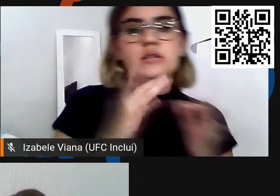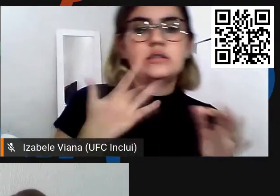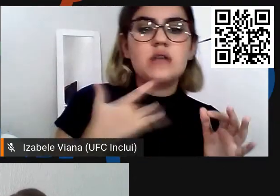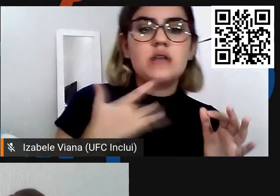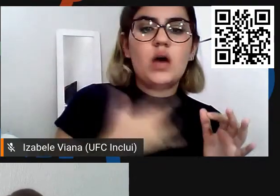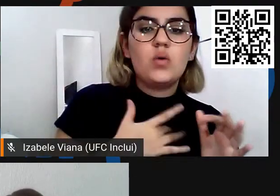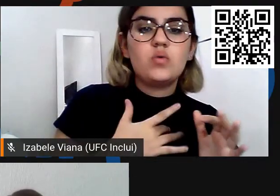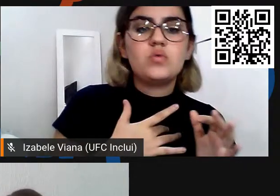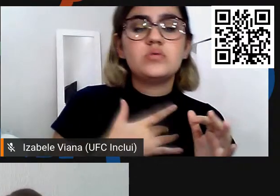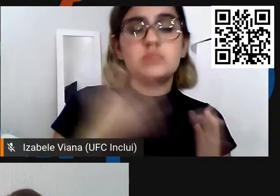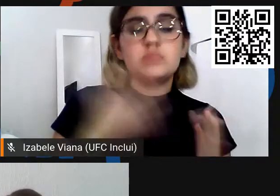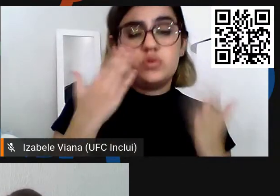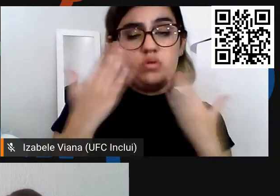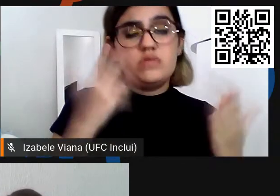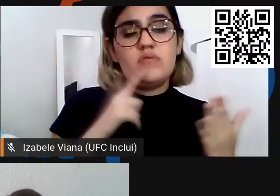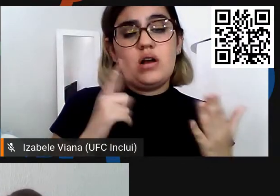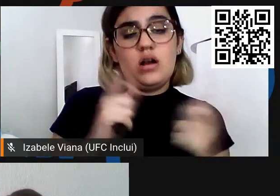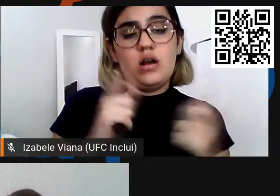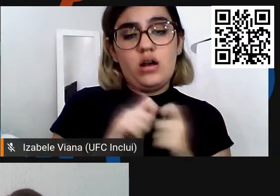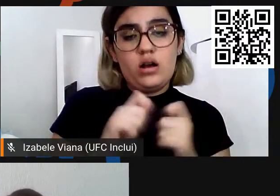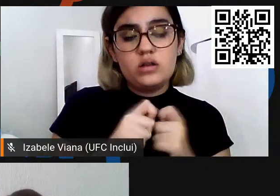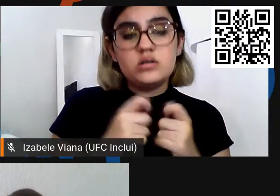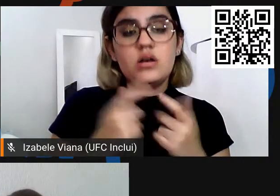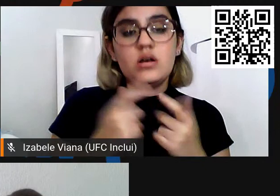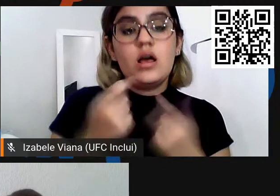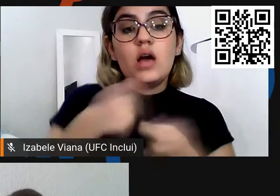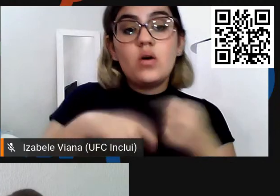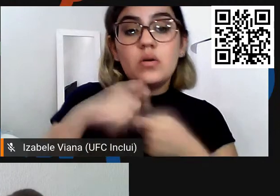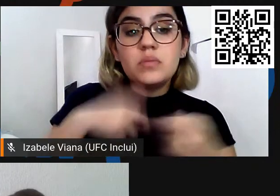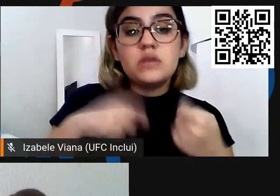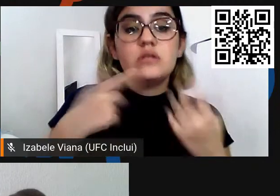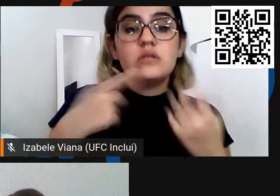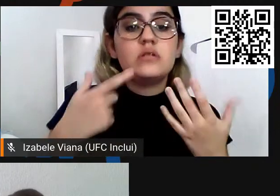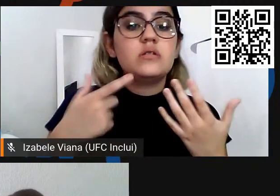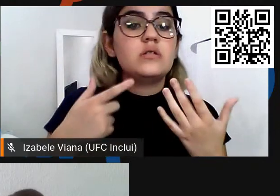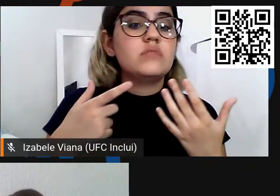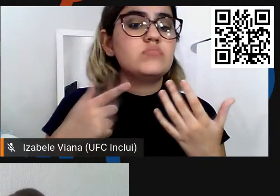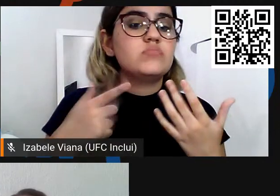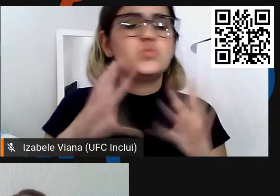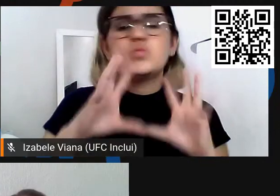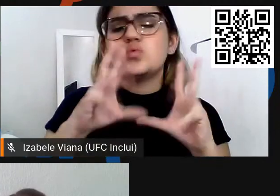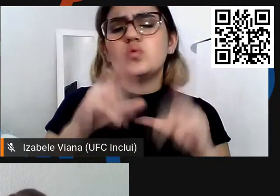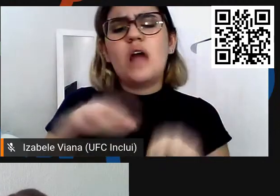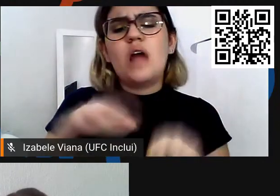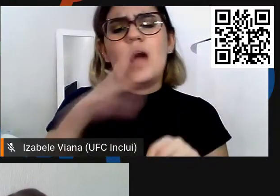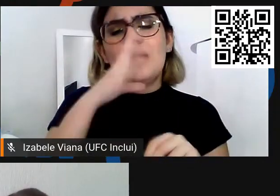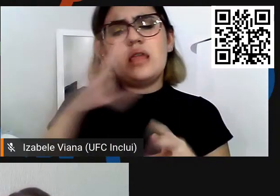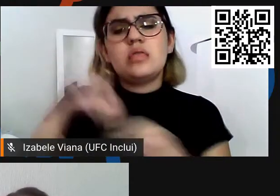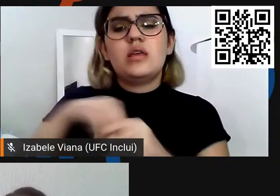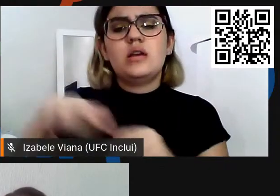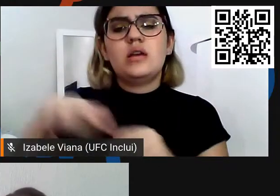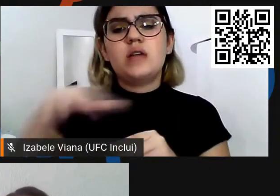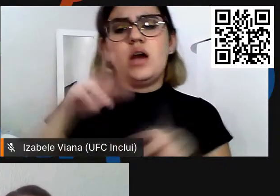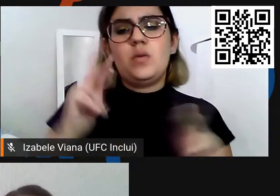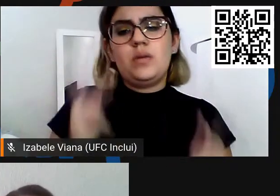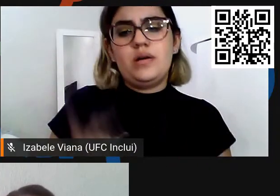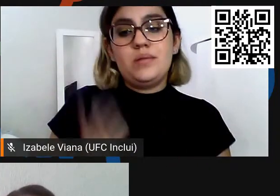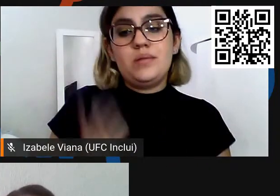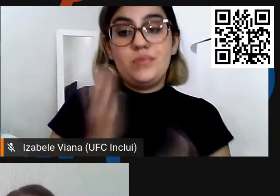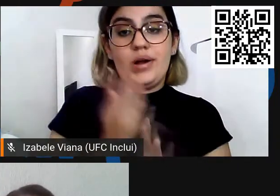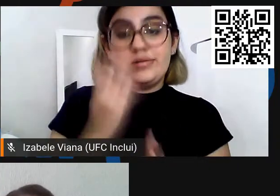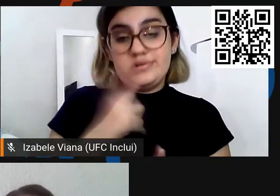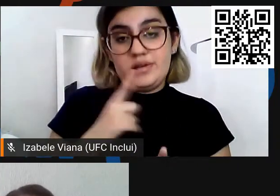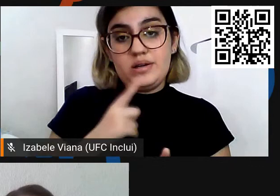A economia, né, que às vezes é exatas, é humanas, né? Acho que todas as áreas são humanas, né? Na medida que envolvem seres humanos.